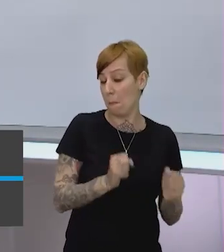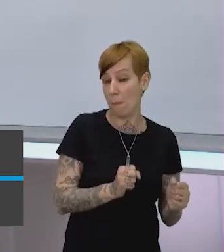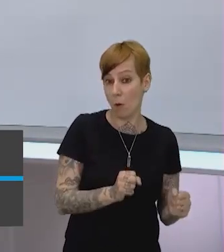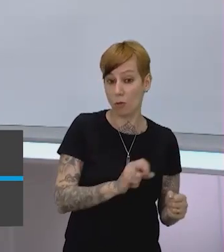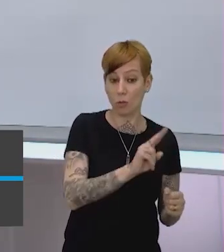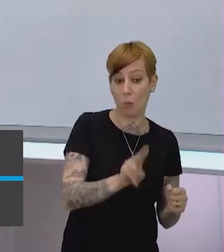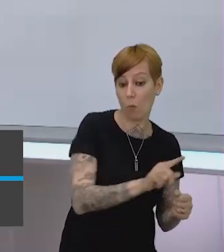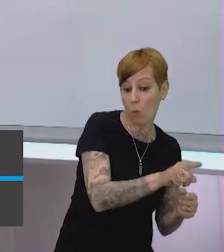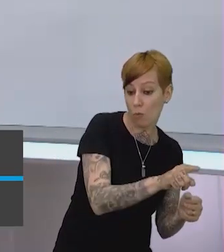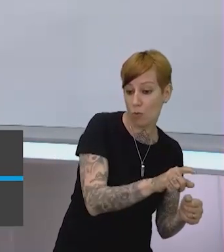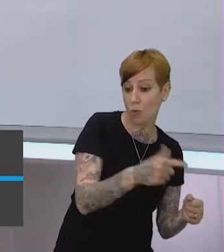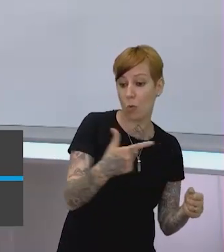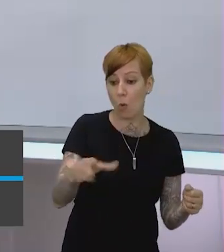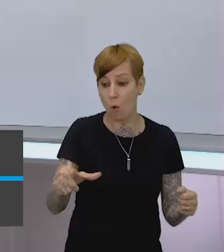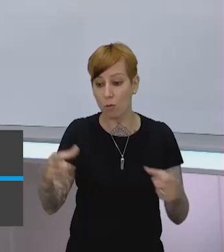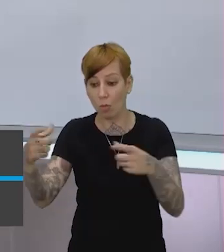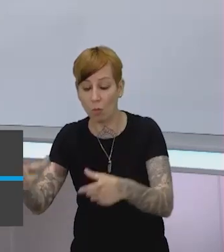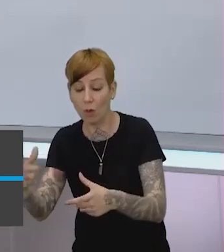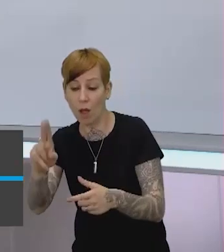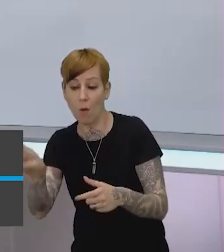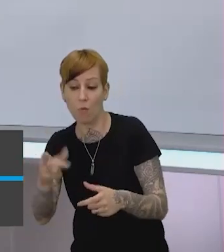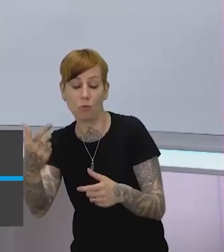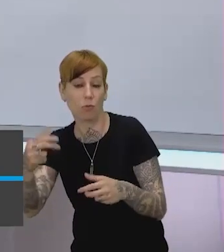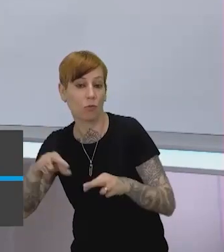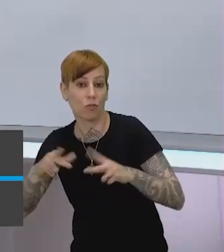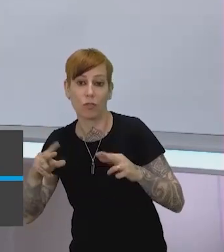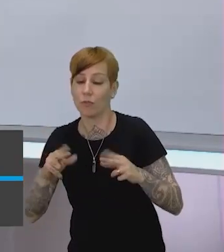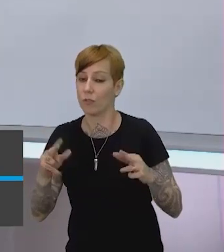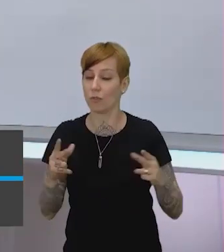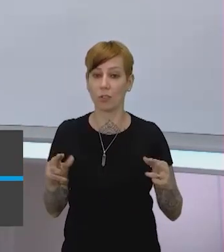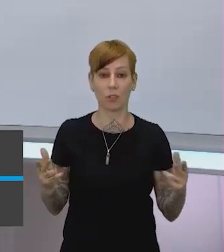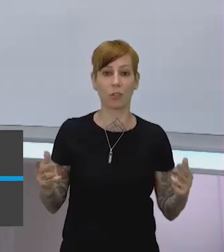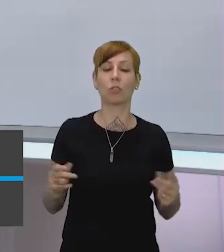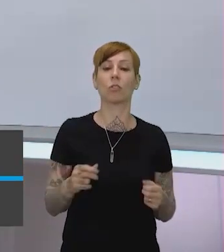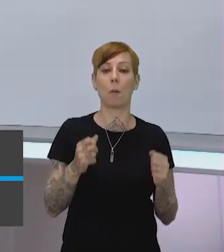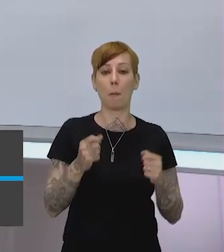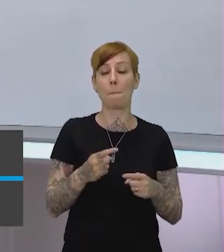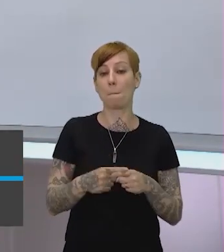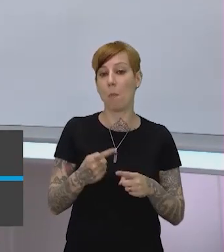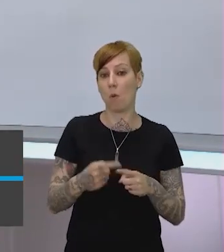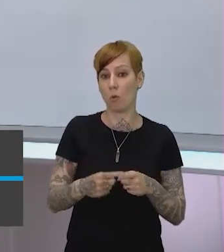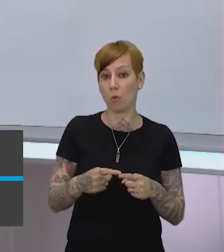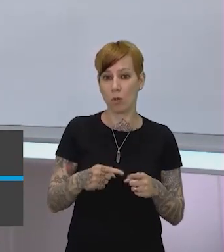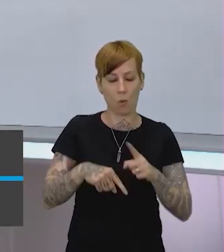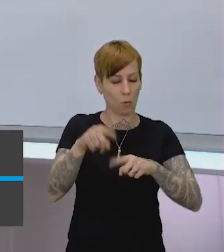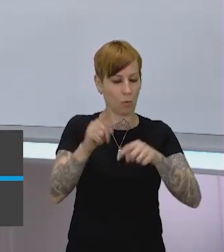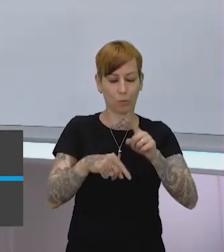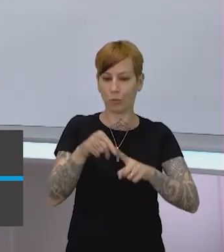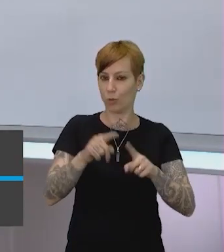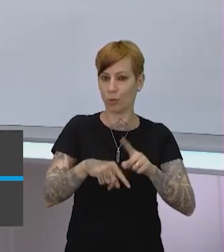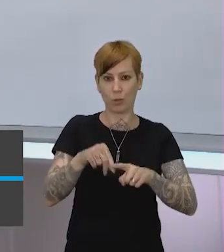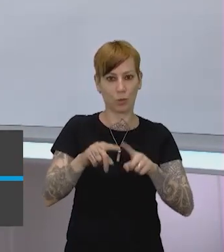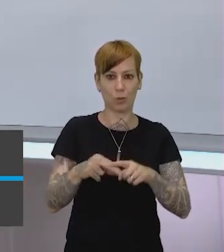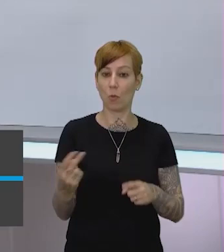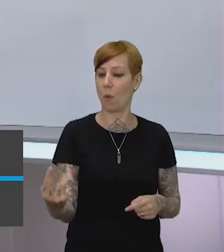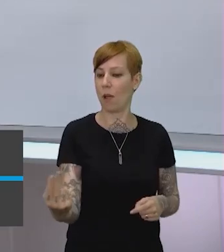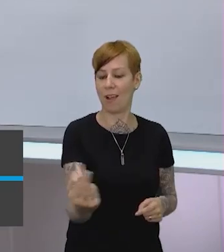outro lugar diferente, esse objeto tem uma função completamente diferente. Por quê? Porque nunca um objeto ele tem